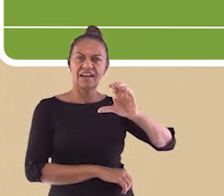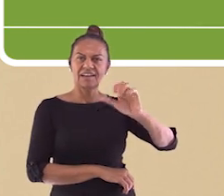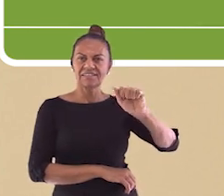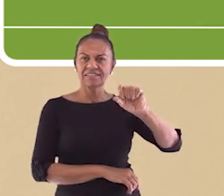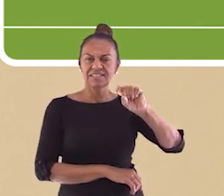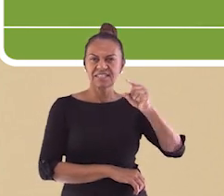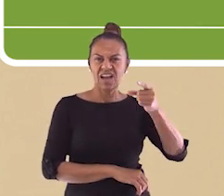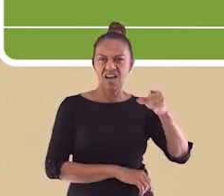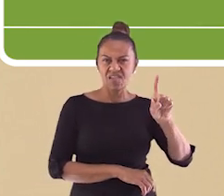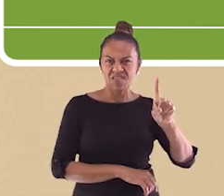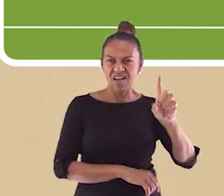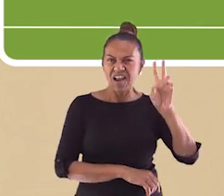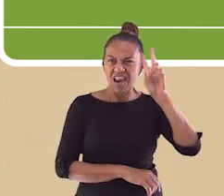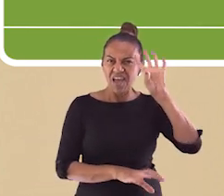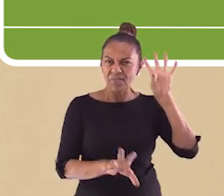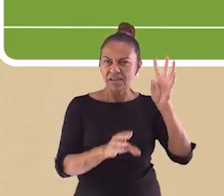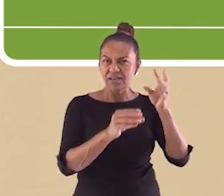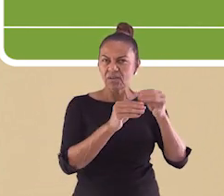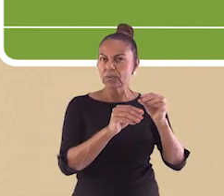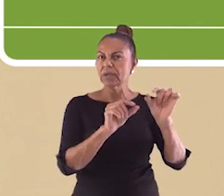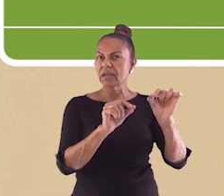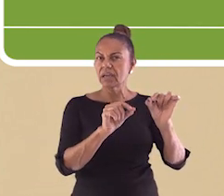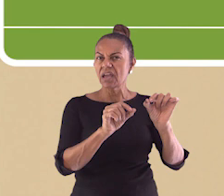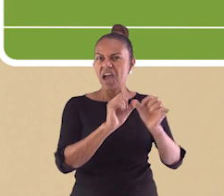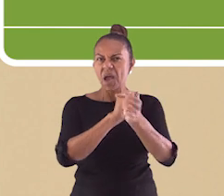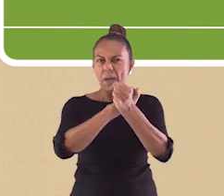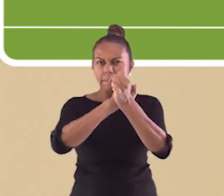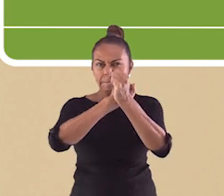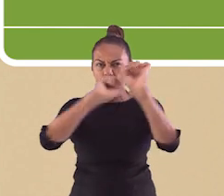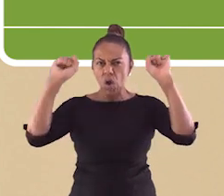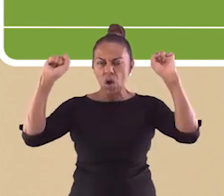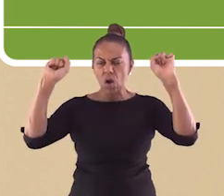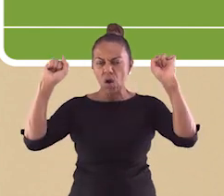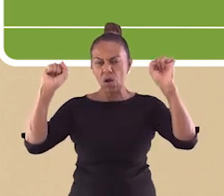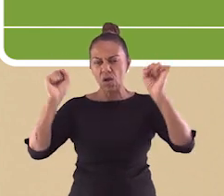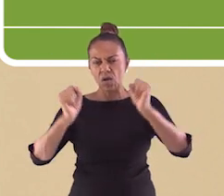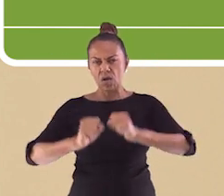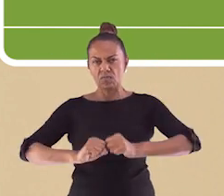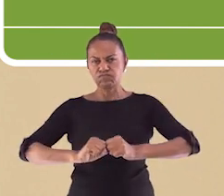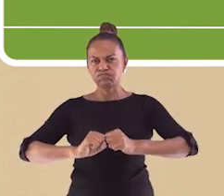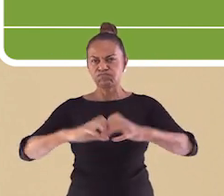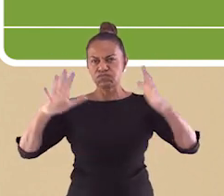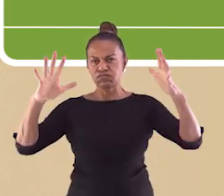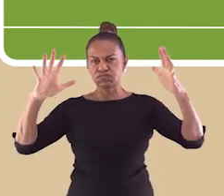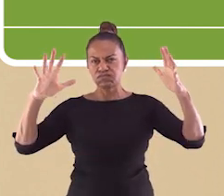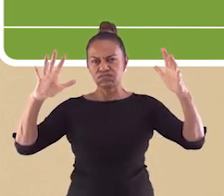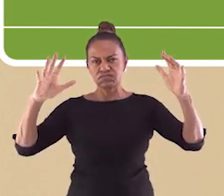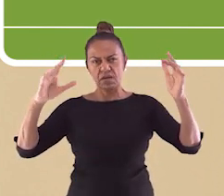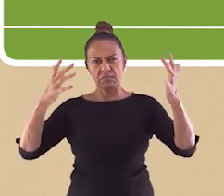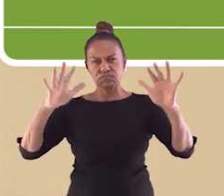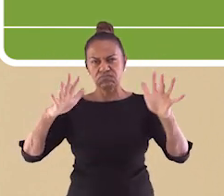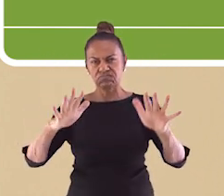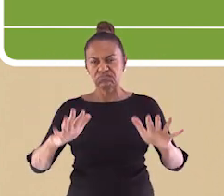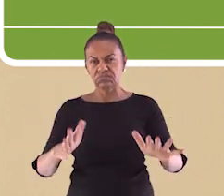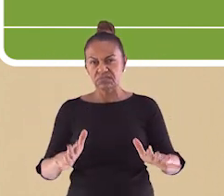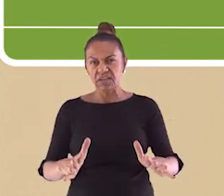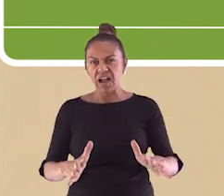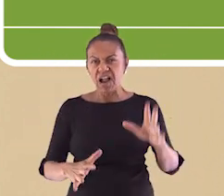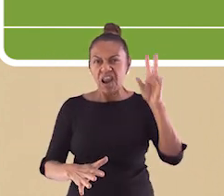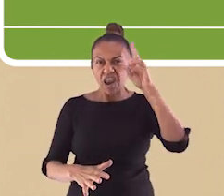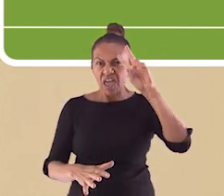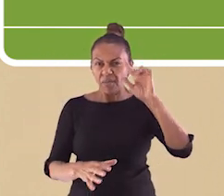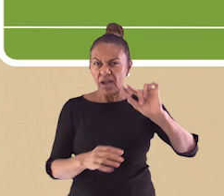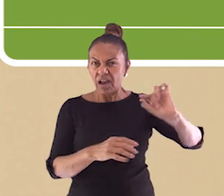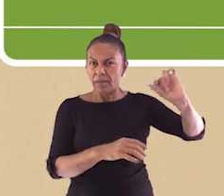Bombas atômicas que liberam uma enorme quantidade de energia capaz de causar uma enorme destruição, como ocorreu